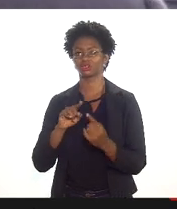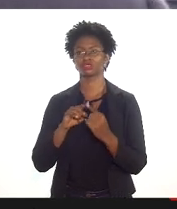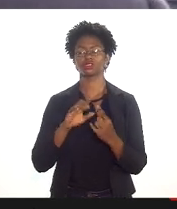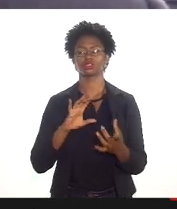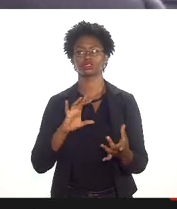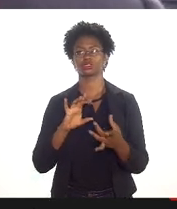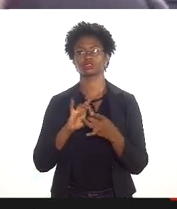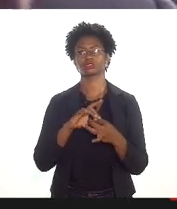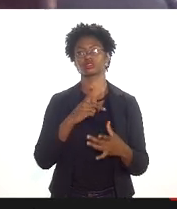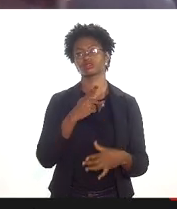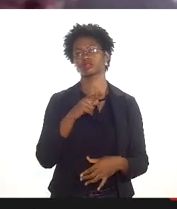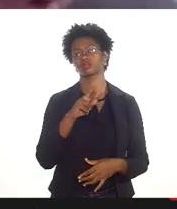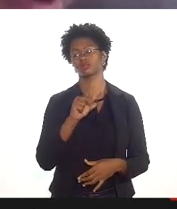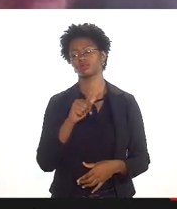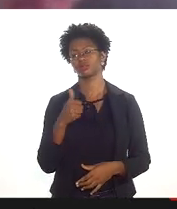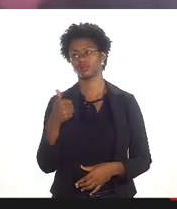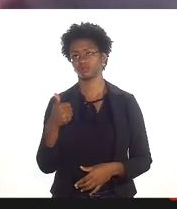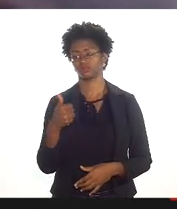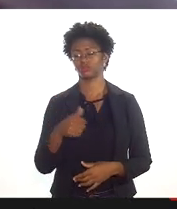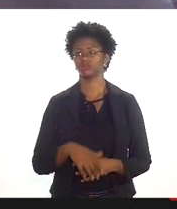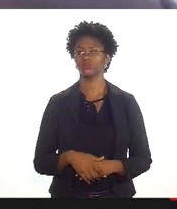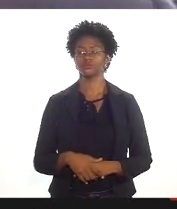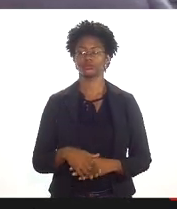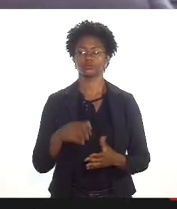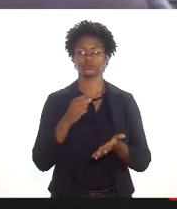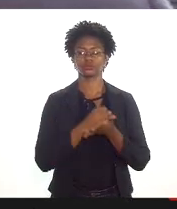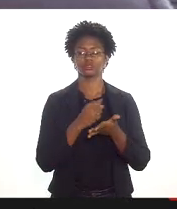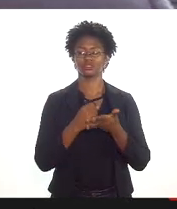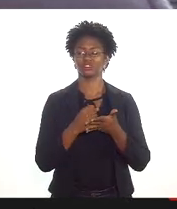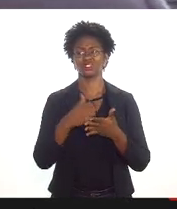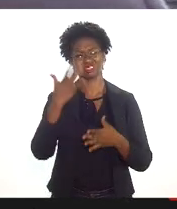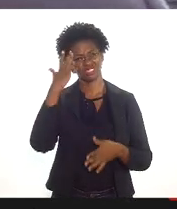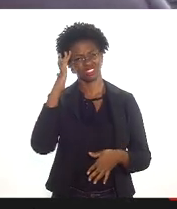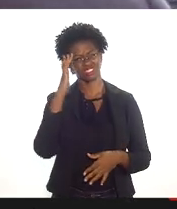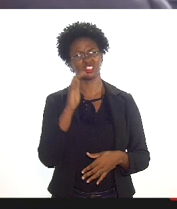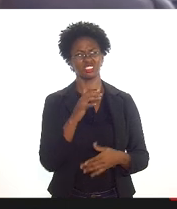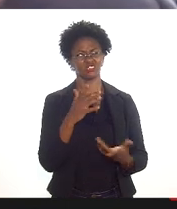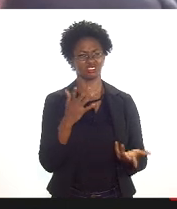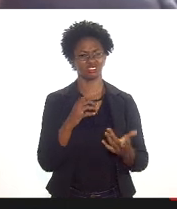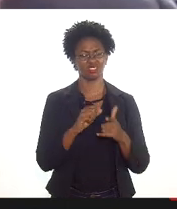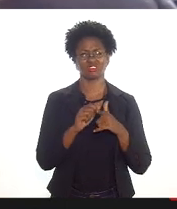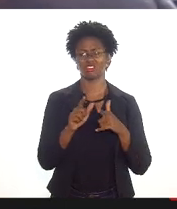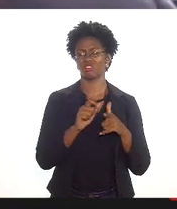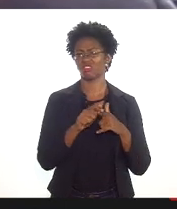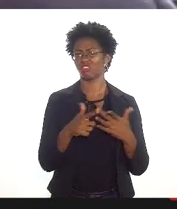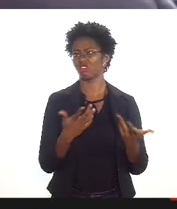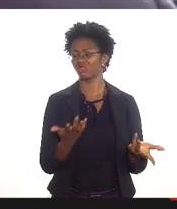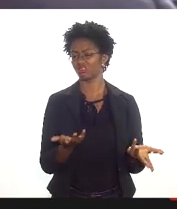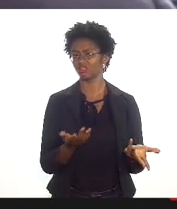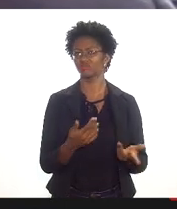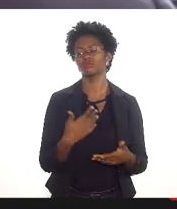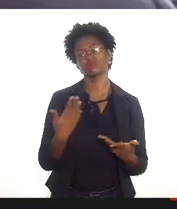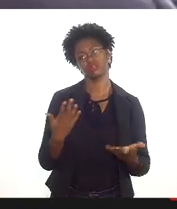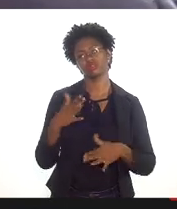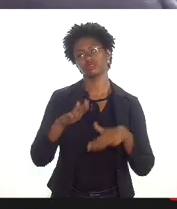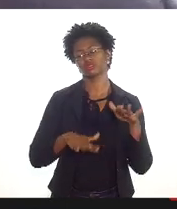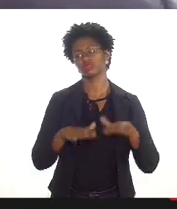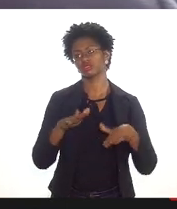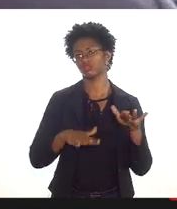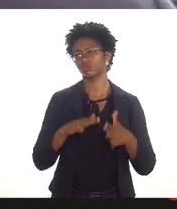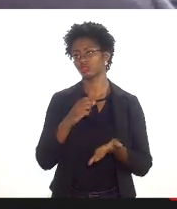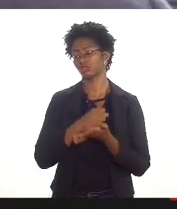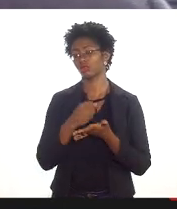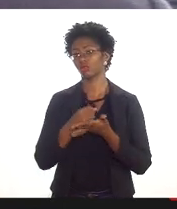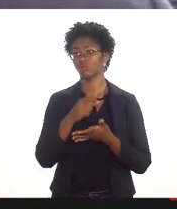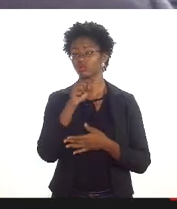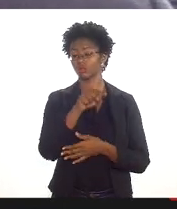PRA 1, e contrato, salvo engano, de afretamento. Então, a princípio, pode ser que esse contrato,